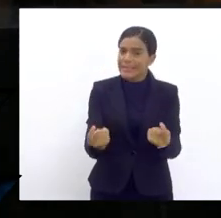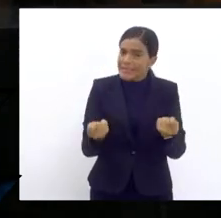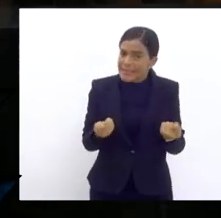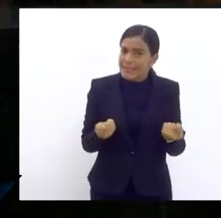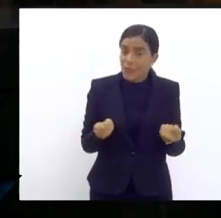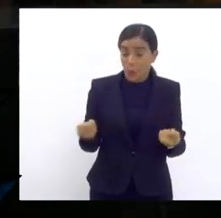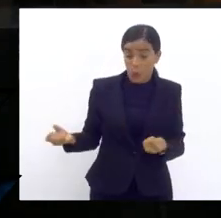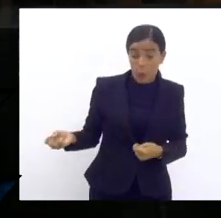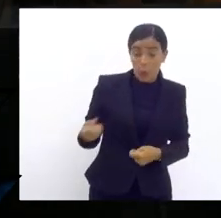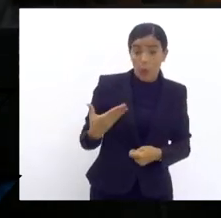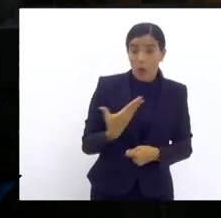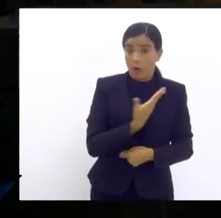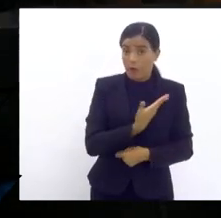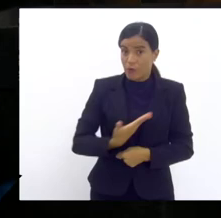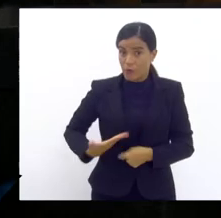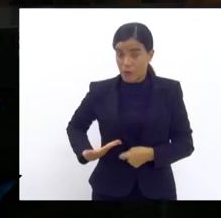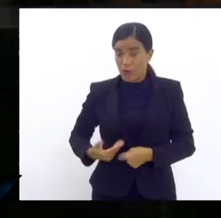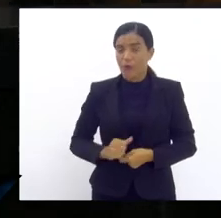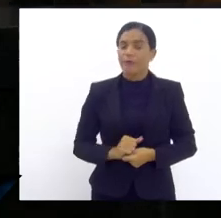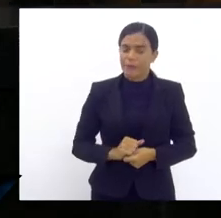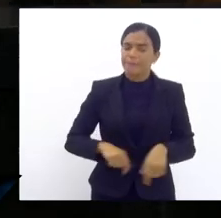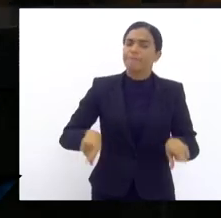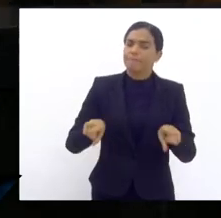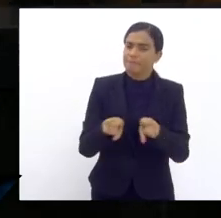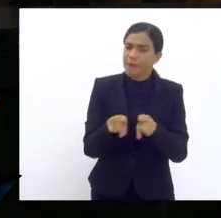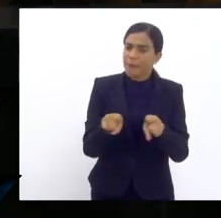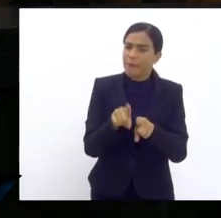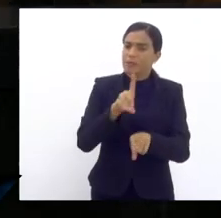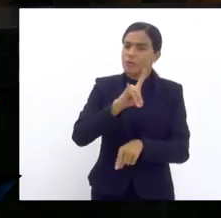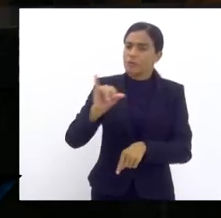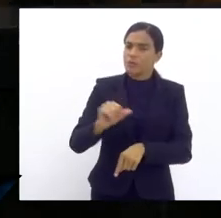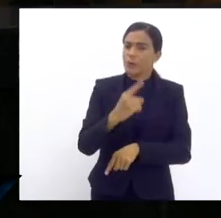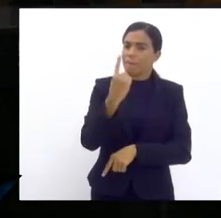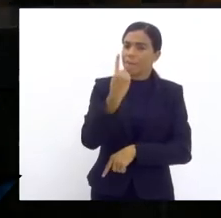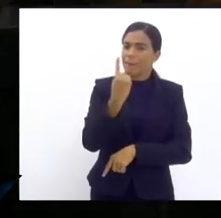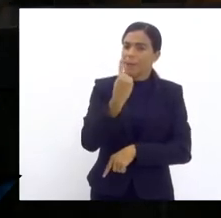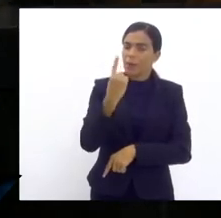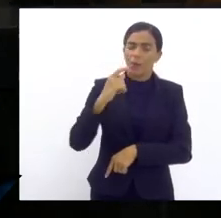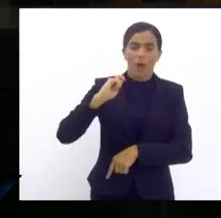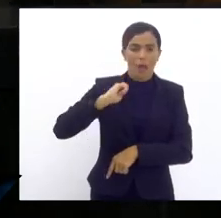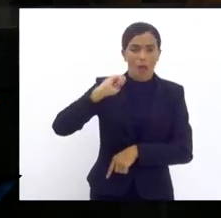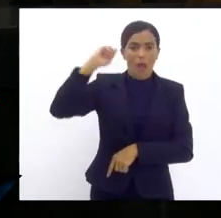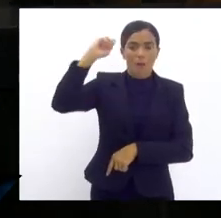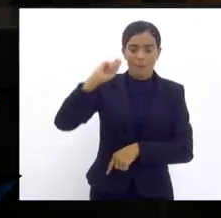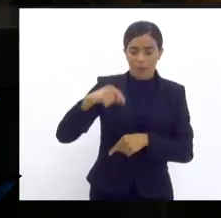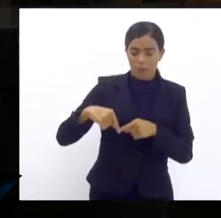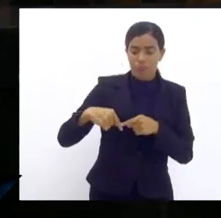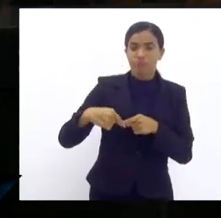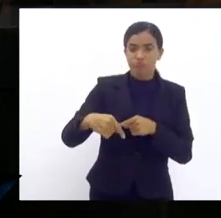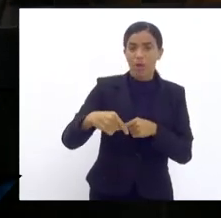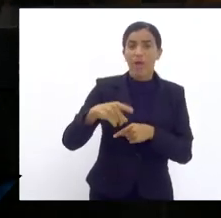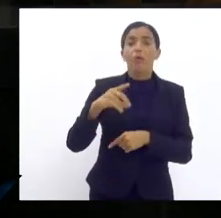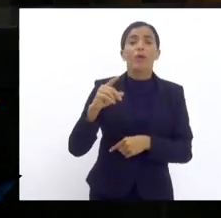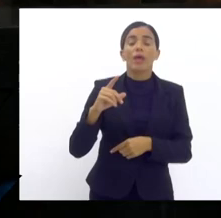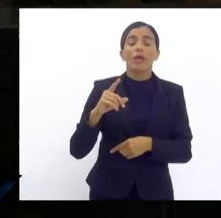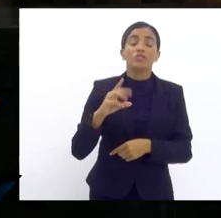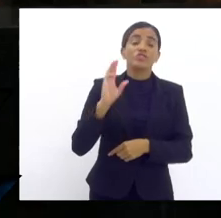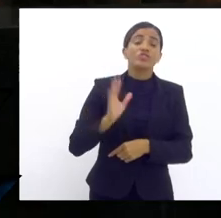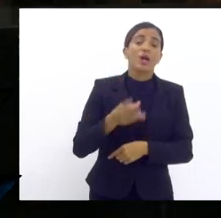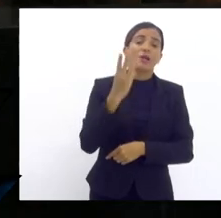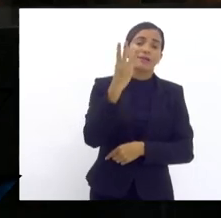governo também no dia primeiro de abril faz três meses